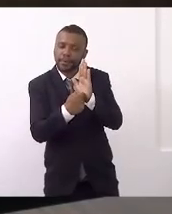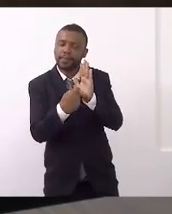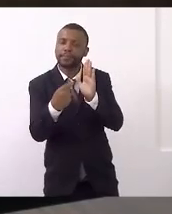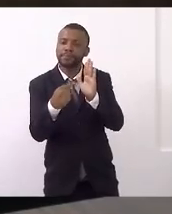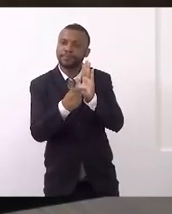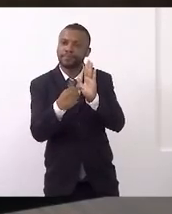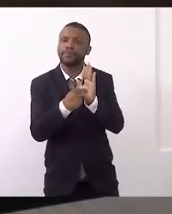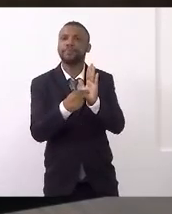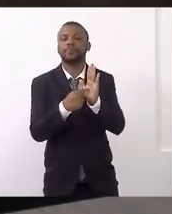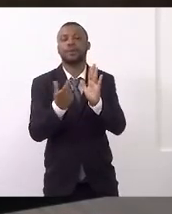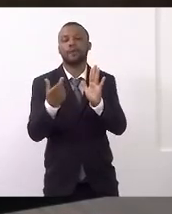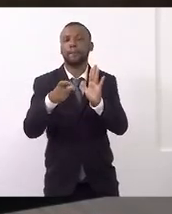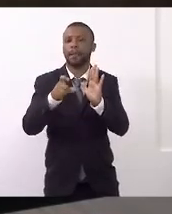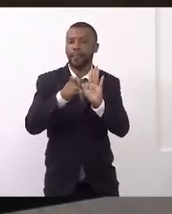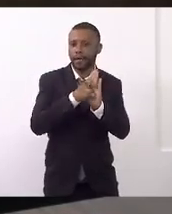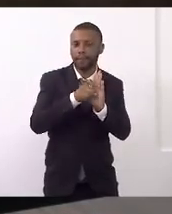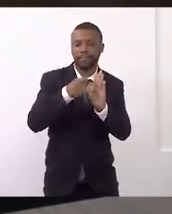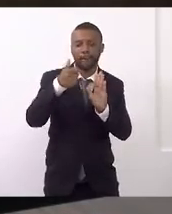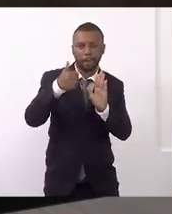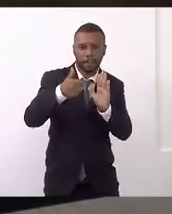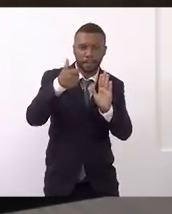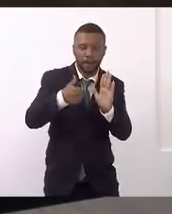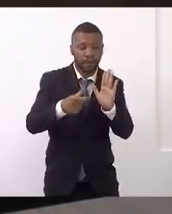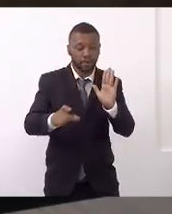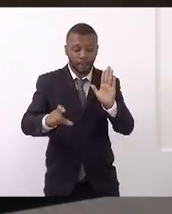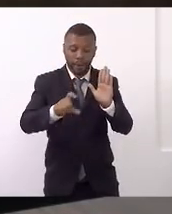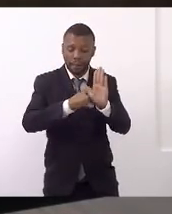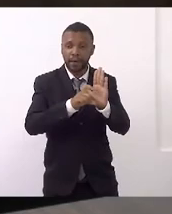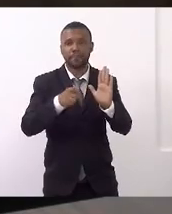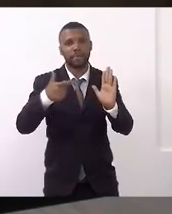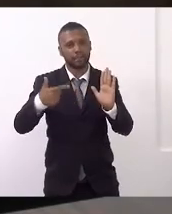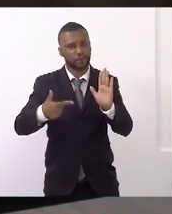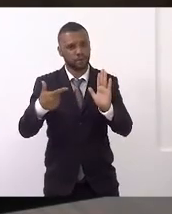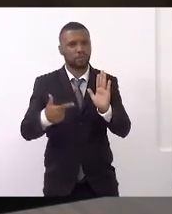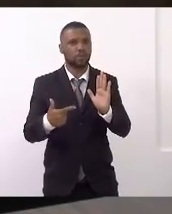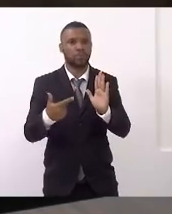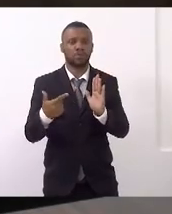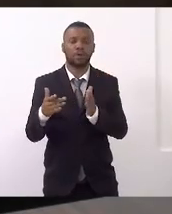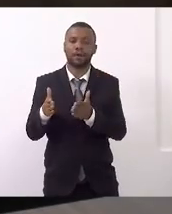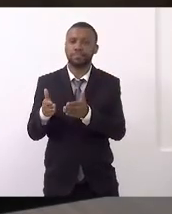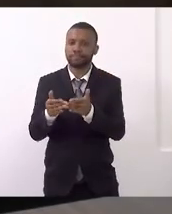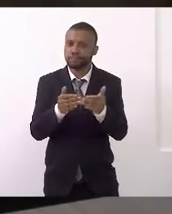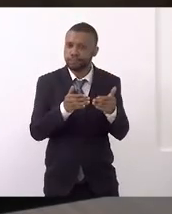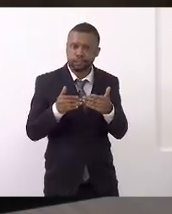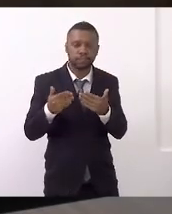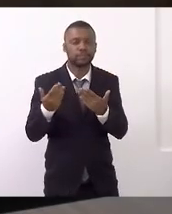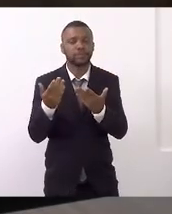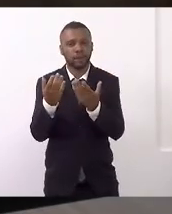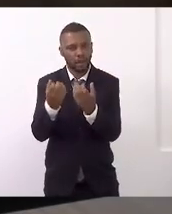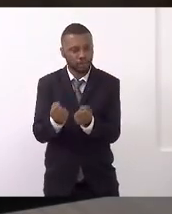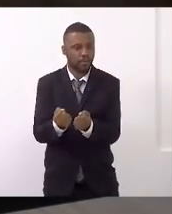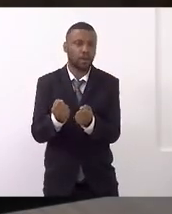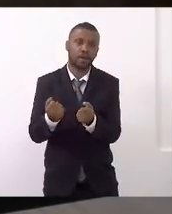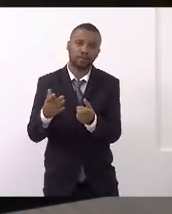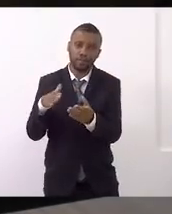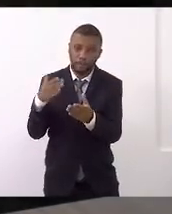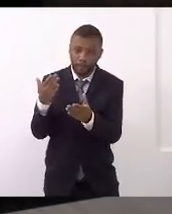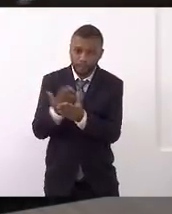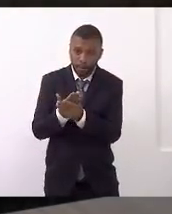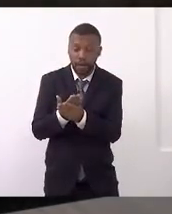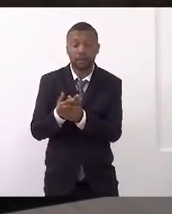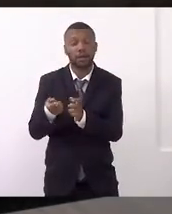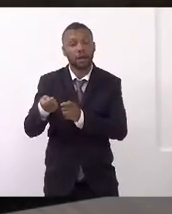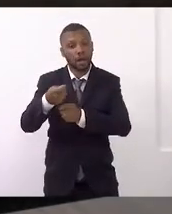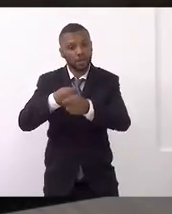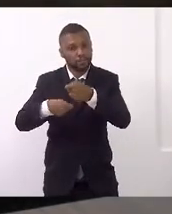introduzindo os parágrafos 1º e 2º. É requisito de admissibilidade do processo